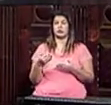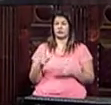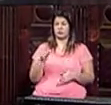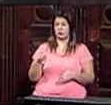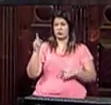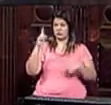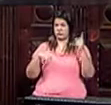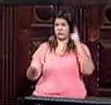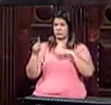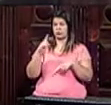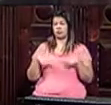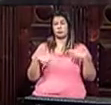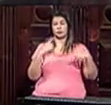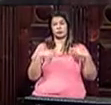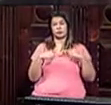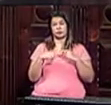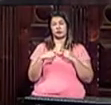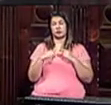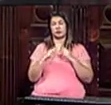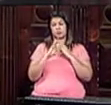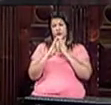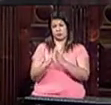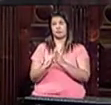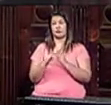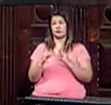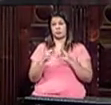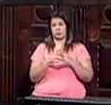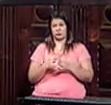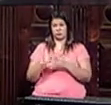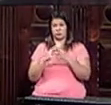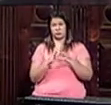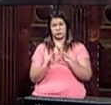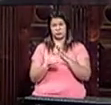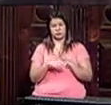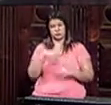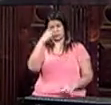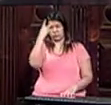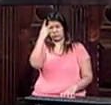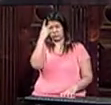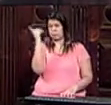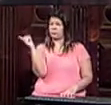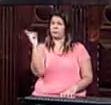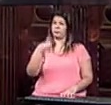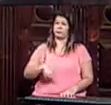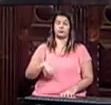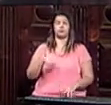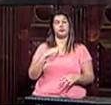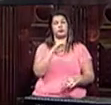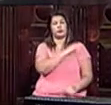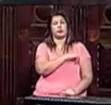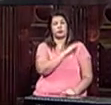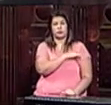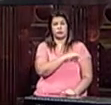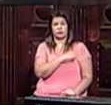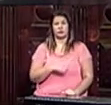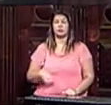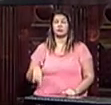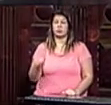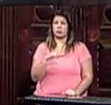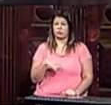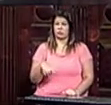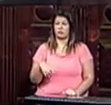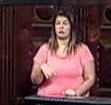da Política de Enfrentamento ao Roubo de Carga do Estado de São Paulo para o Estado do Rio de Janeiro. E saímos hoje